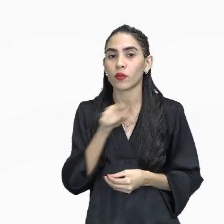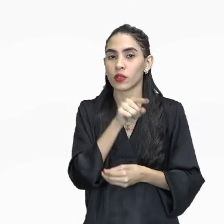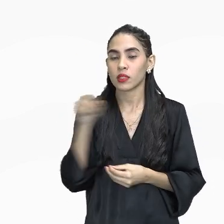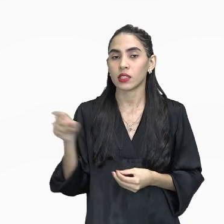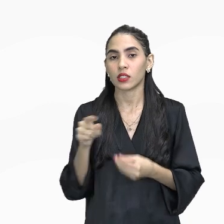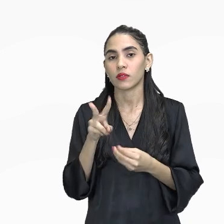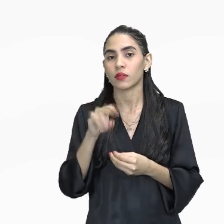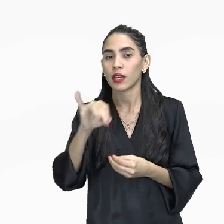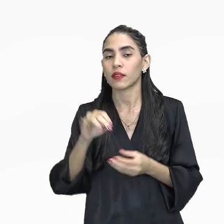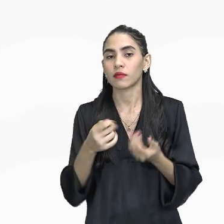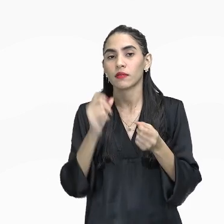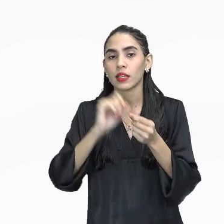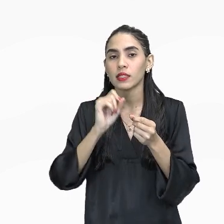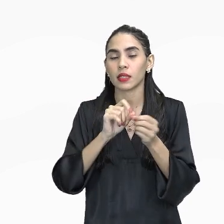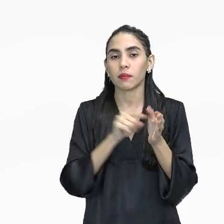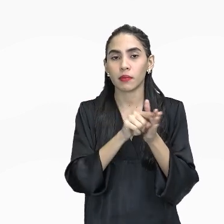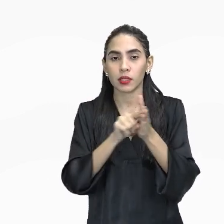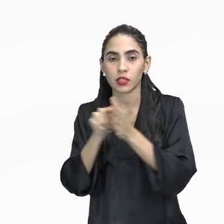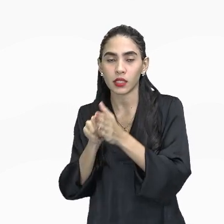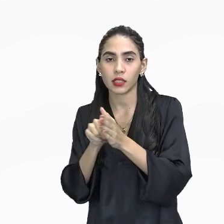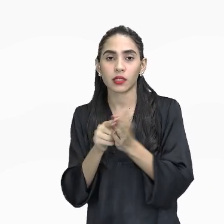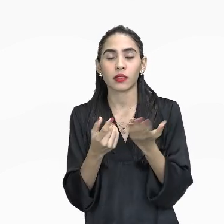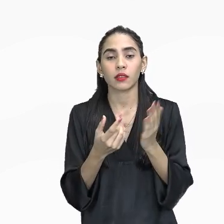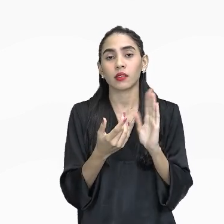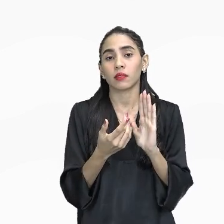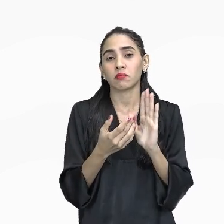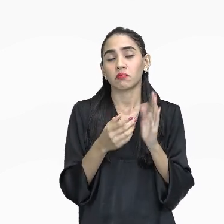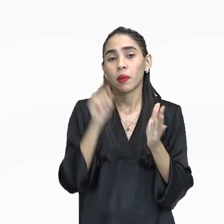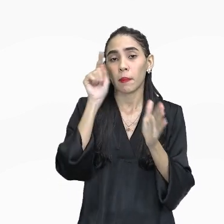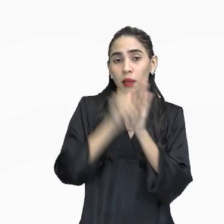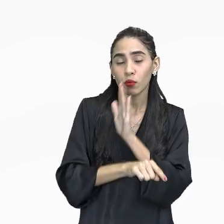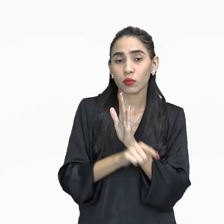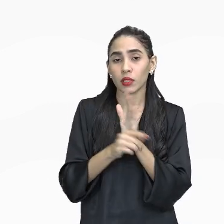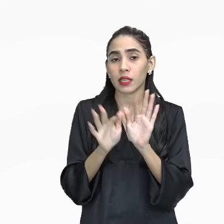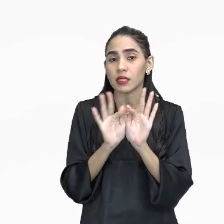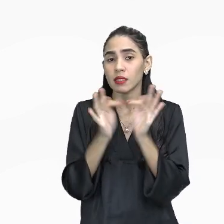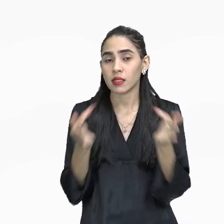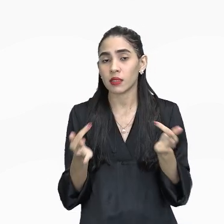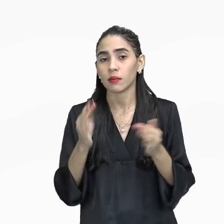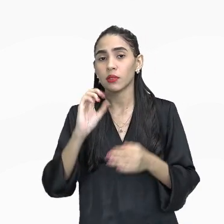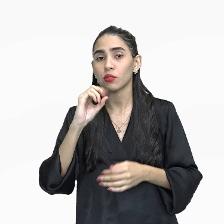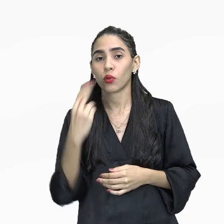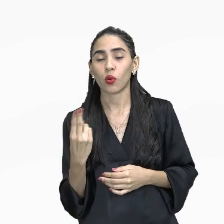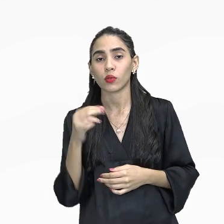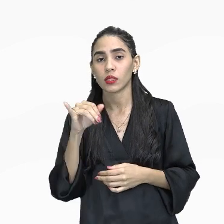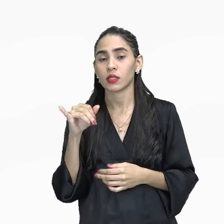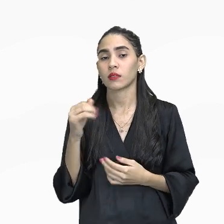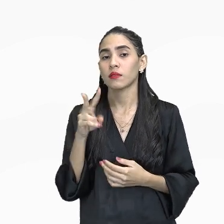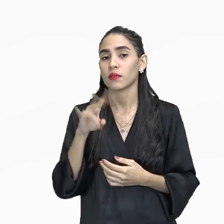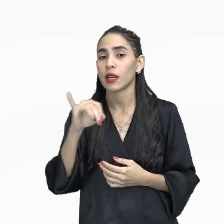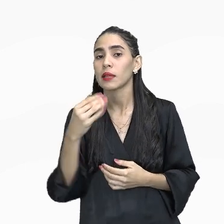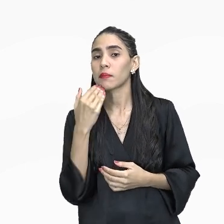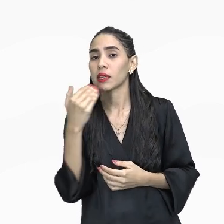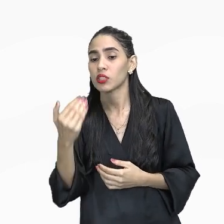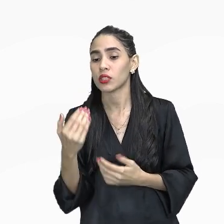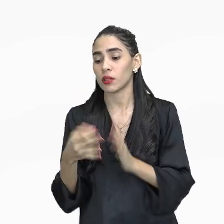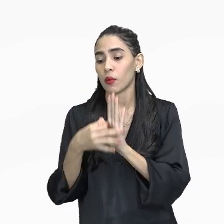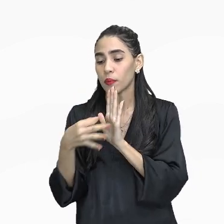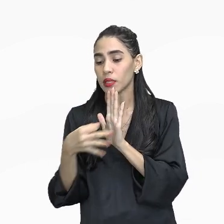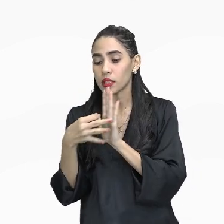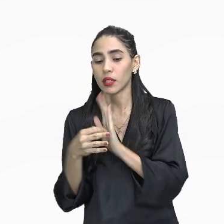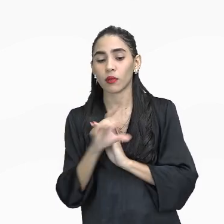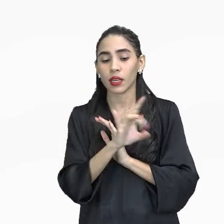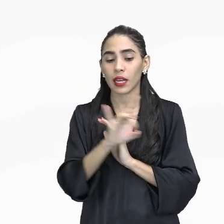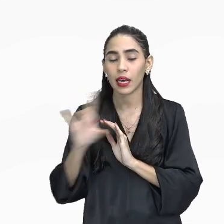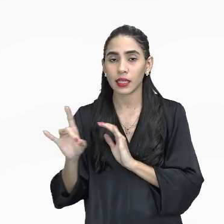vocês vão escolher se vão ser perguntas objetivas, se vai pedir a opinião de cada um, quem